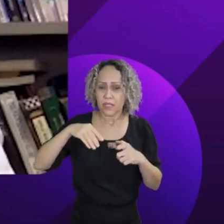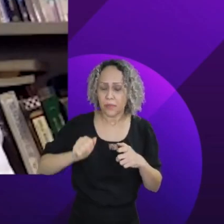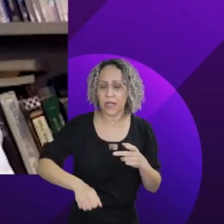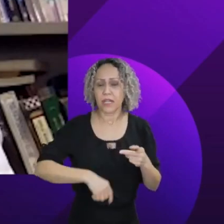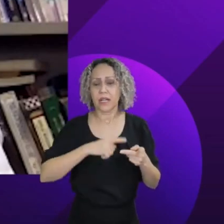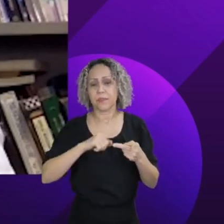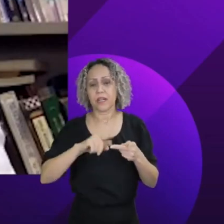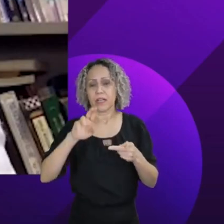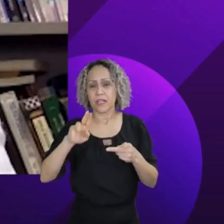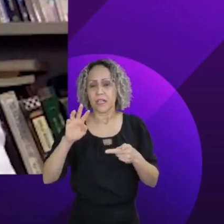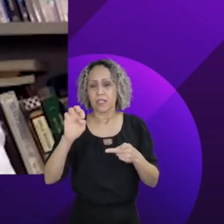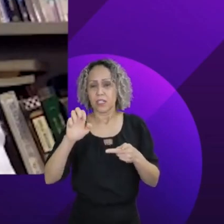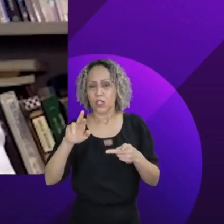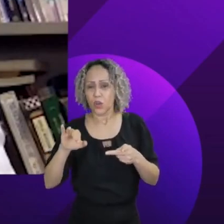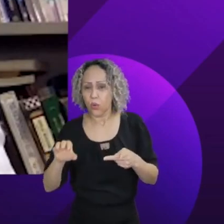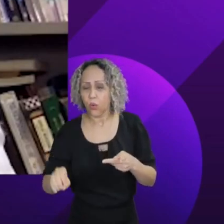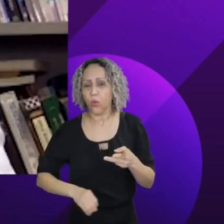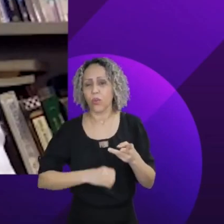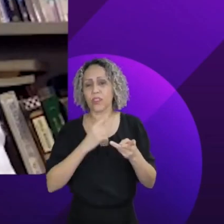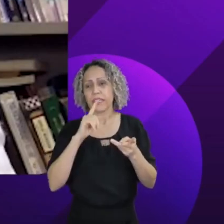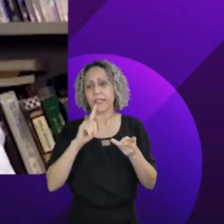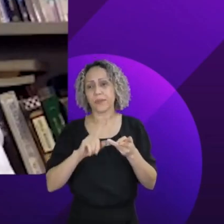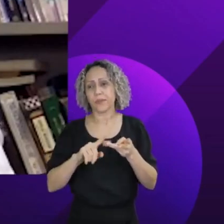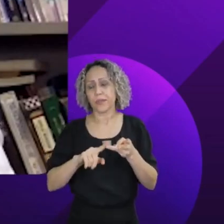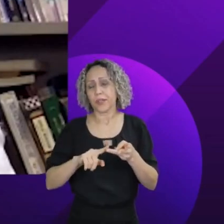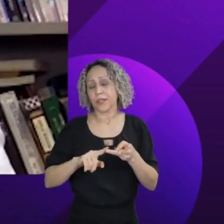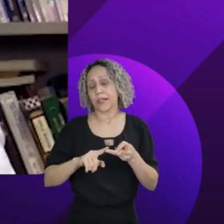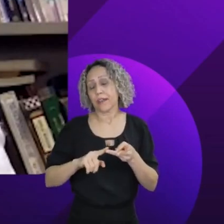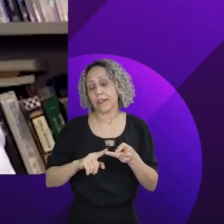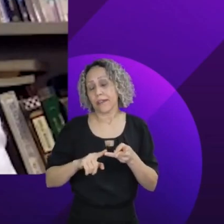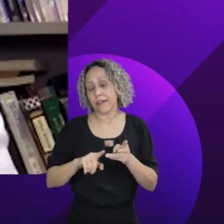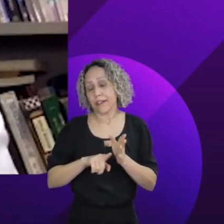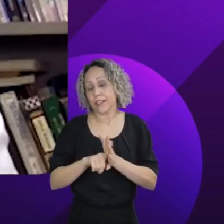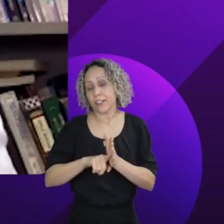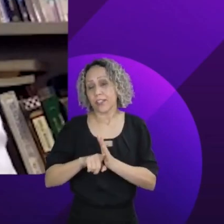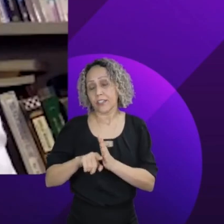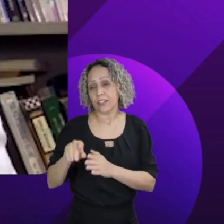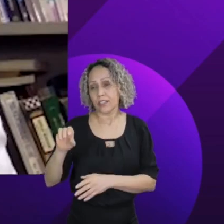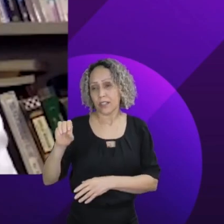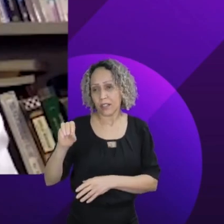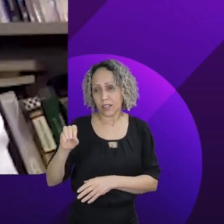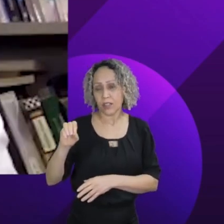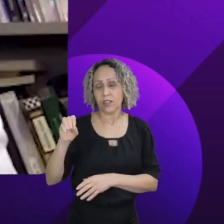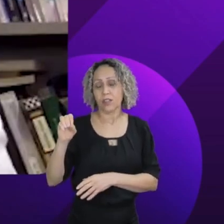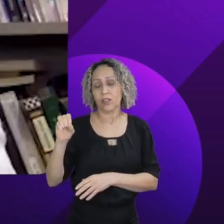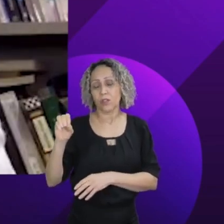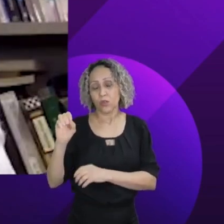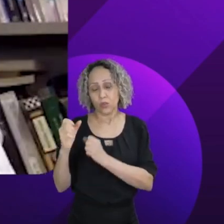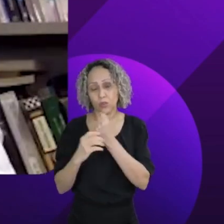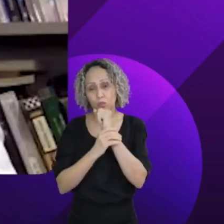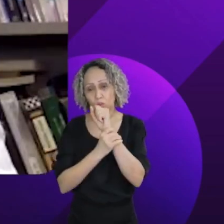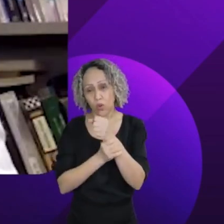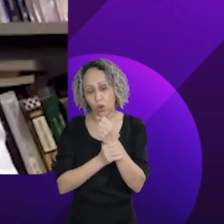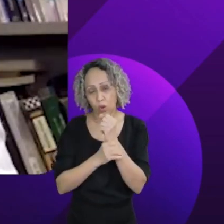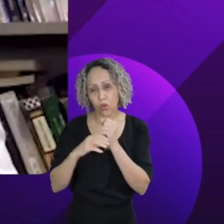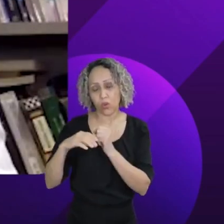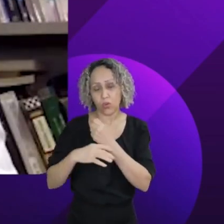de saúde, e elas precisam também ser cuidadas no que diz respeito à osteoporose, né?